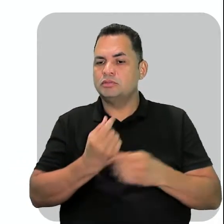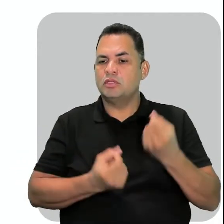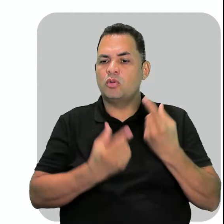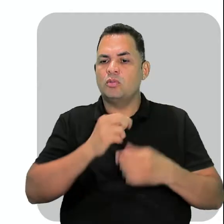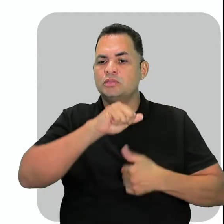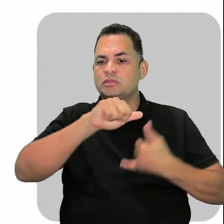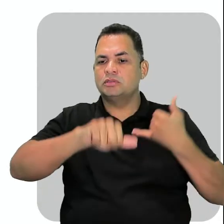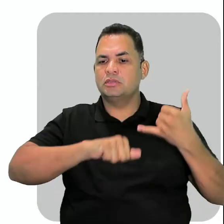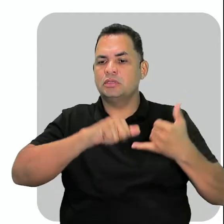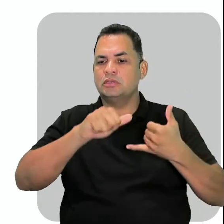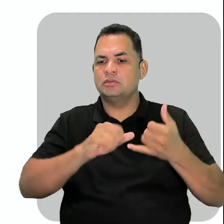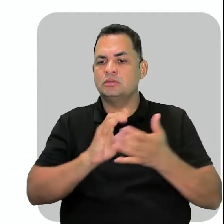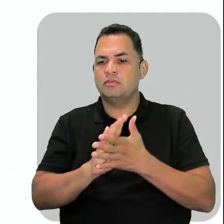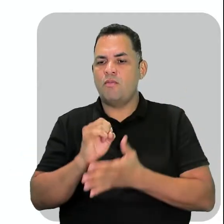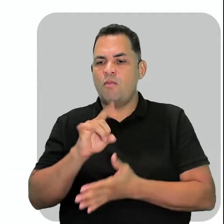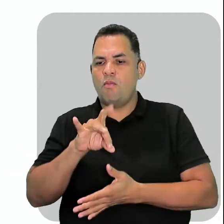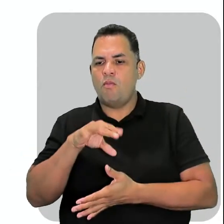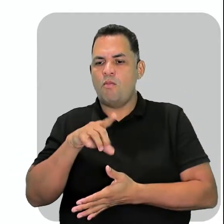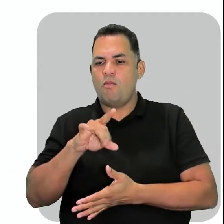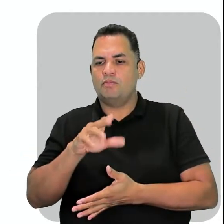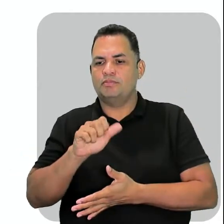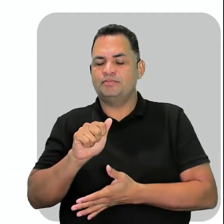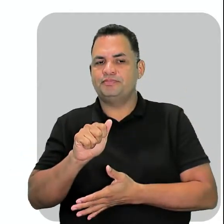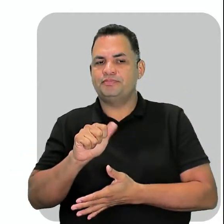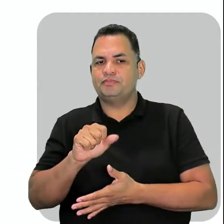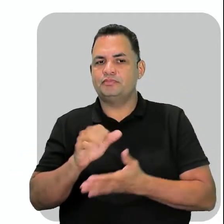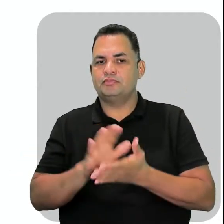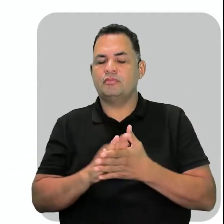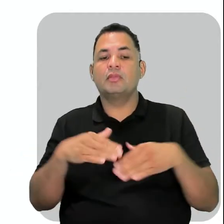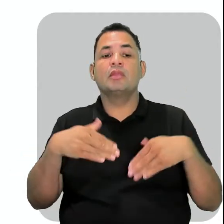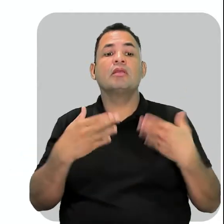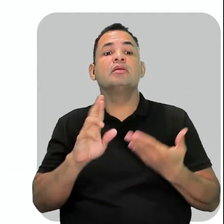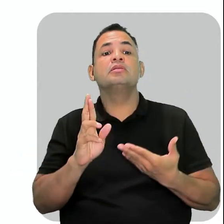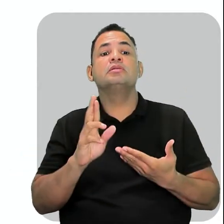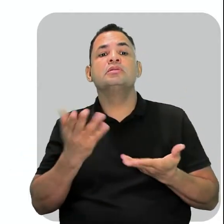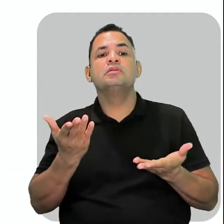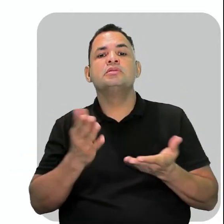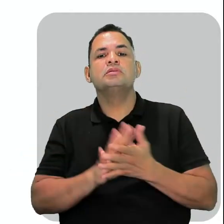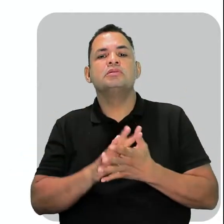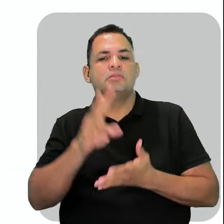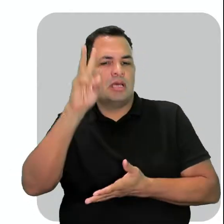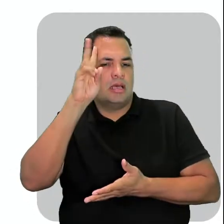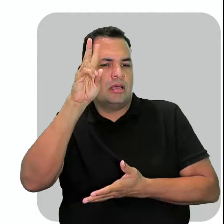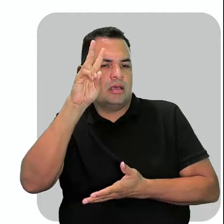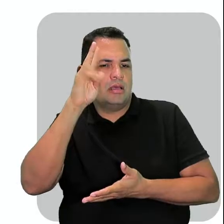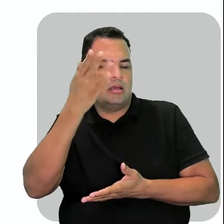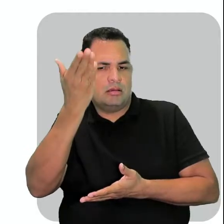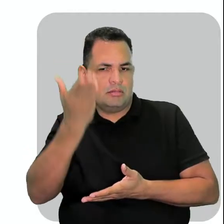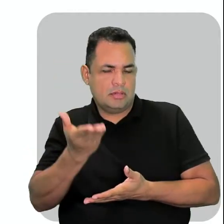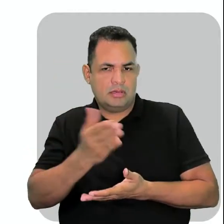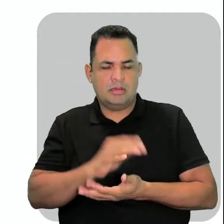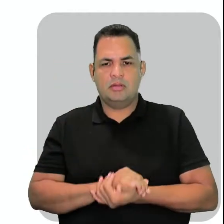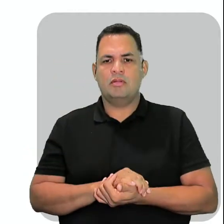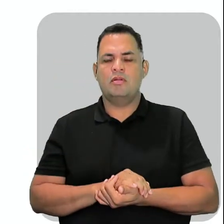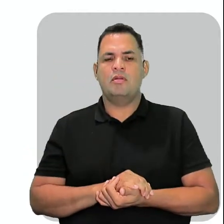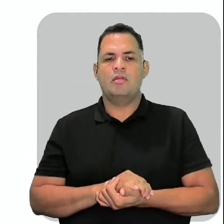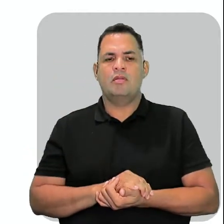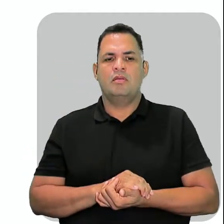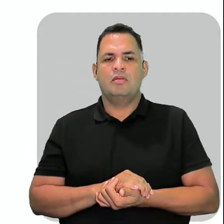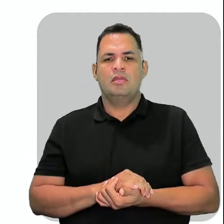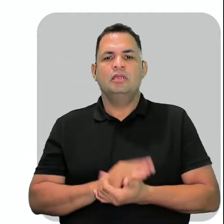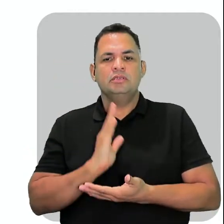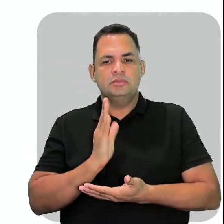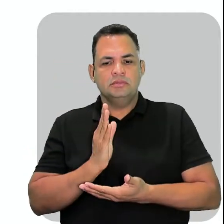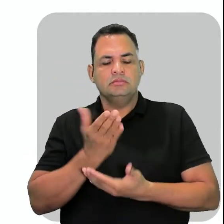orgânicas. Então, aqui, quem são os nitros compostos? Só para a gente refrescar a memória de vocês, né? A gente